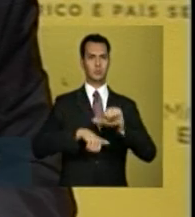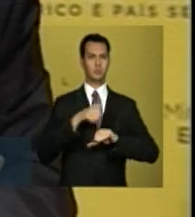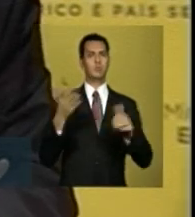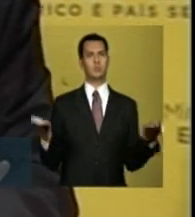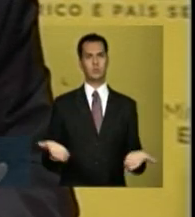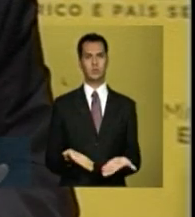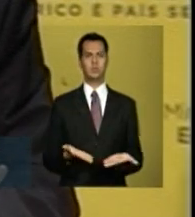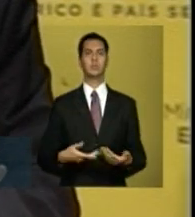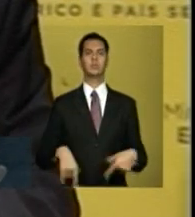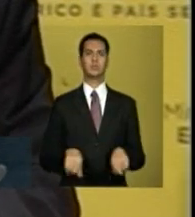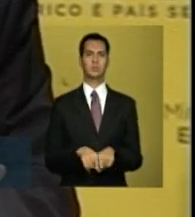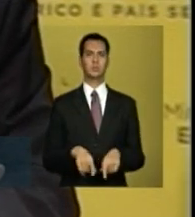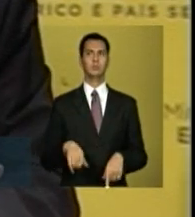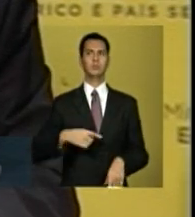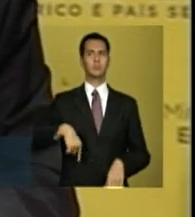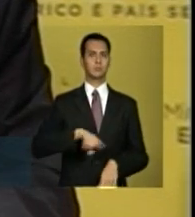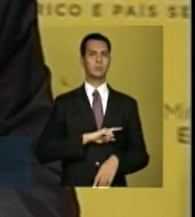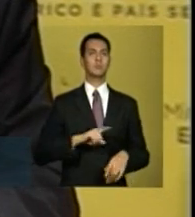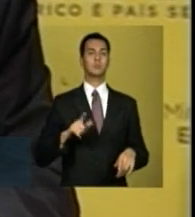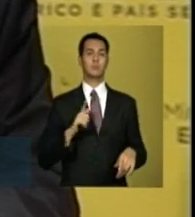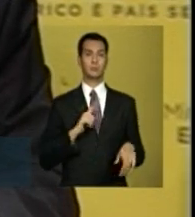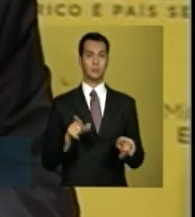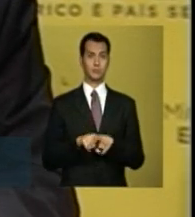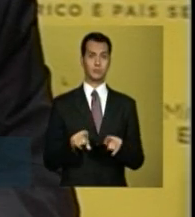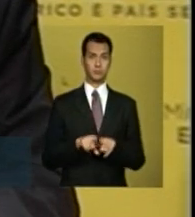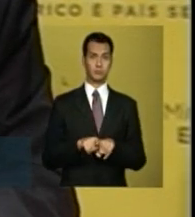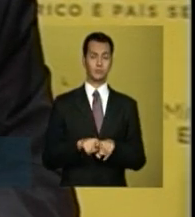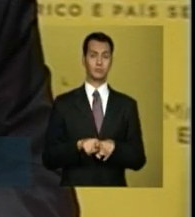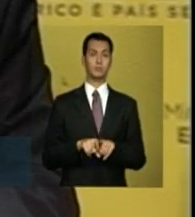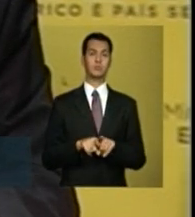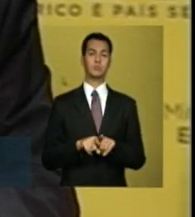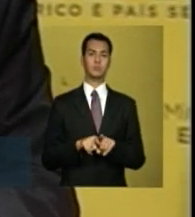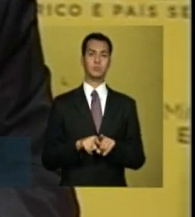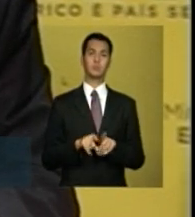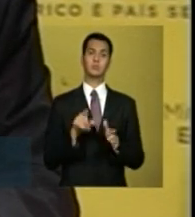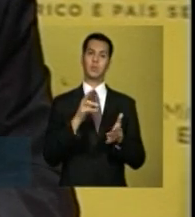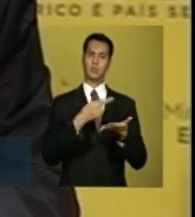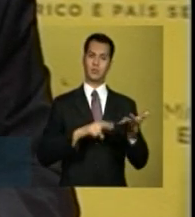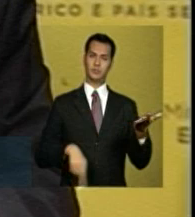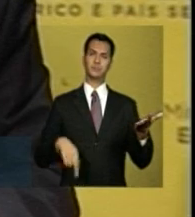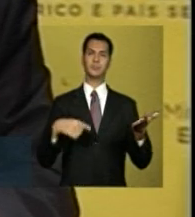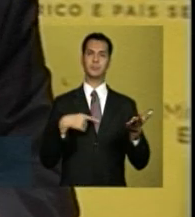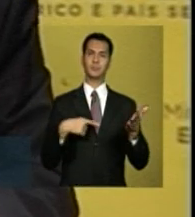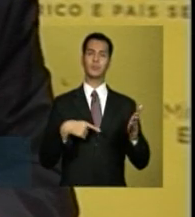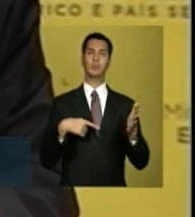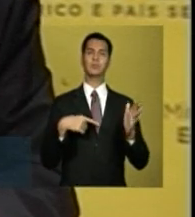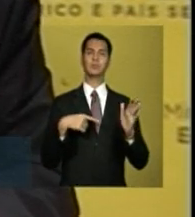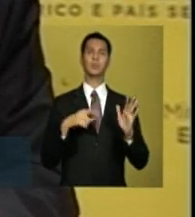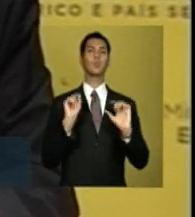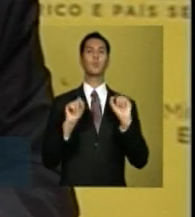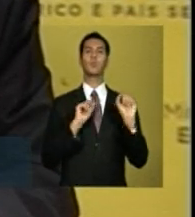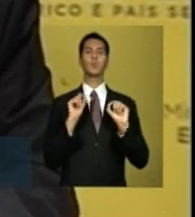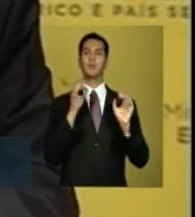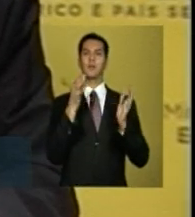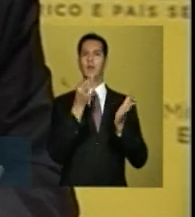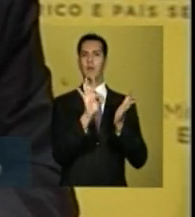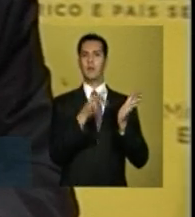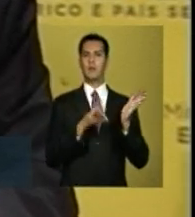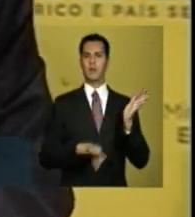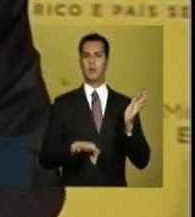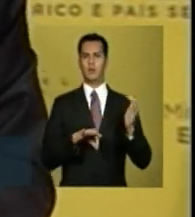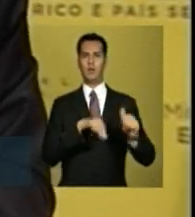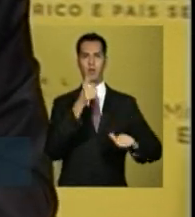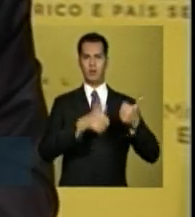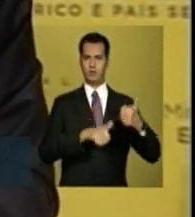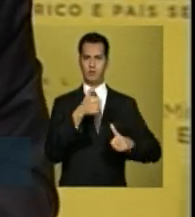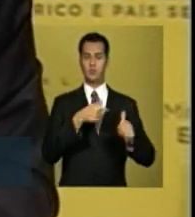Quais são os critérios que serão utilizados no processo de redação Quais são as as exigências